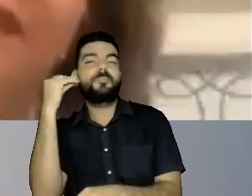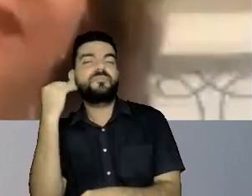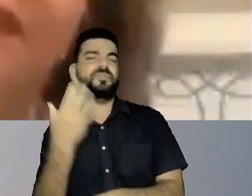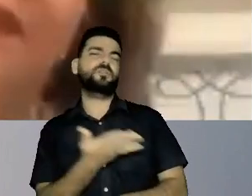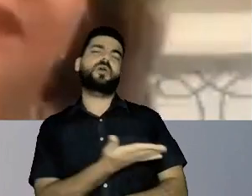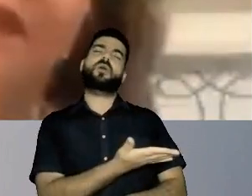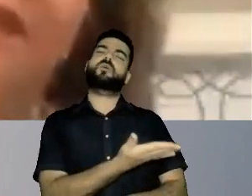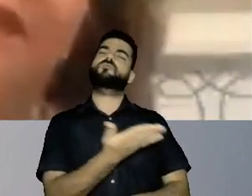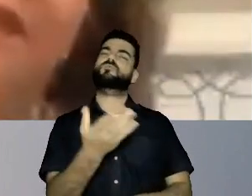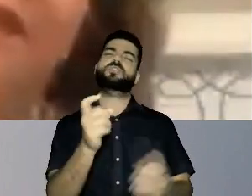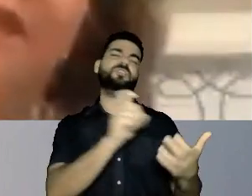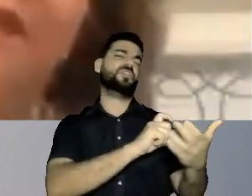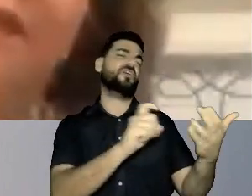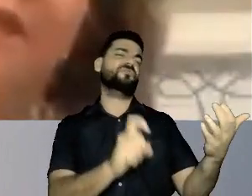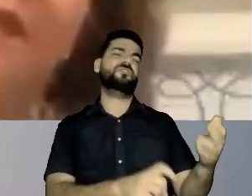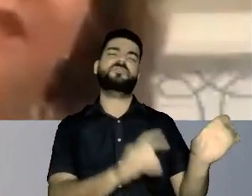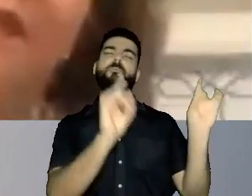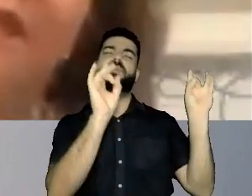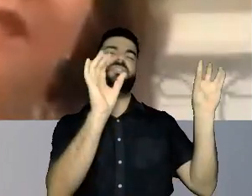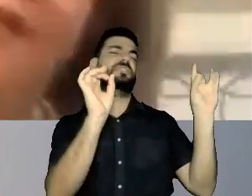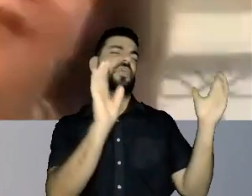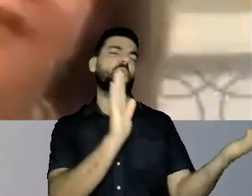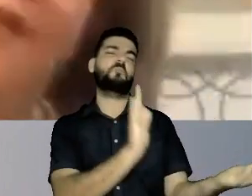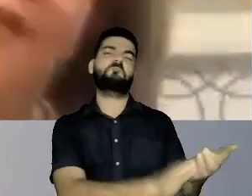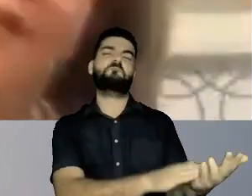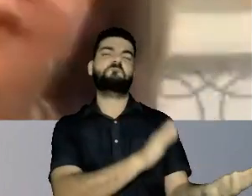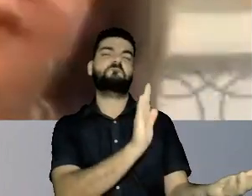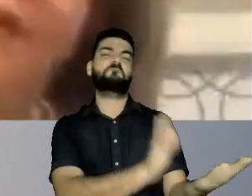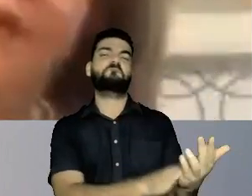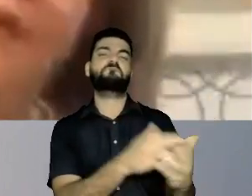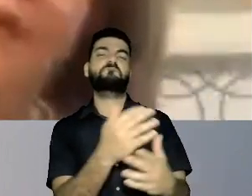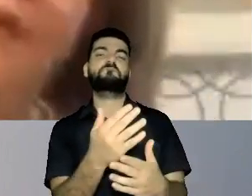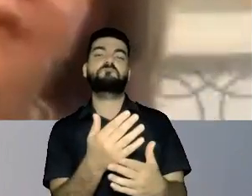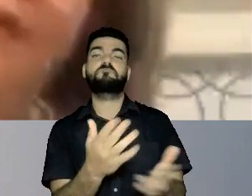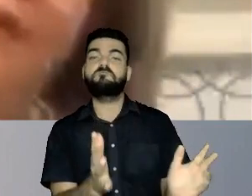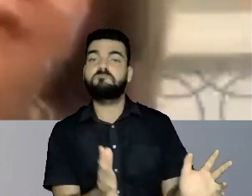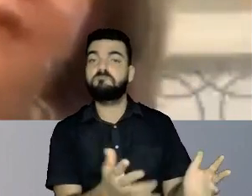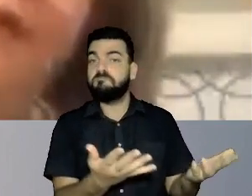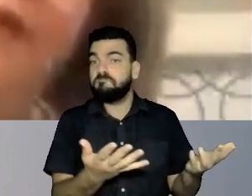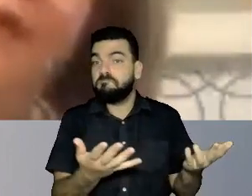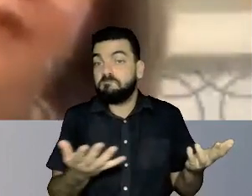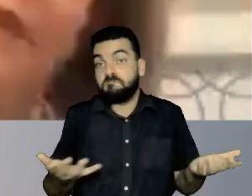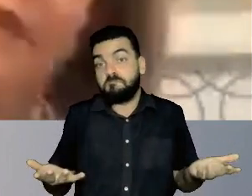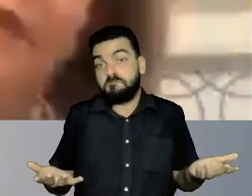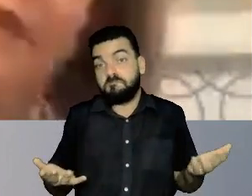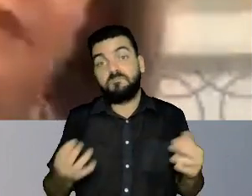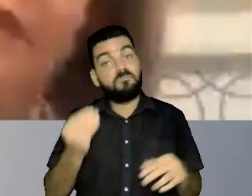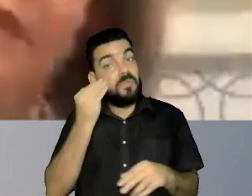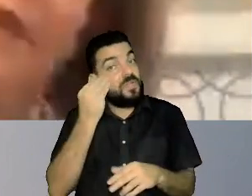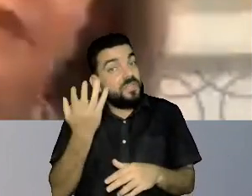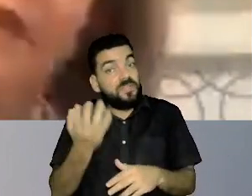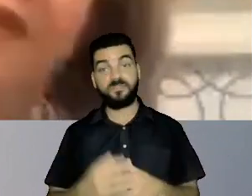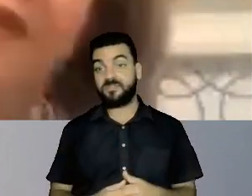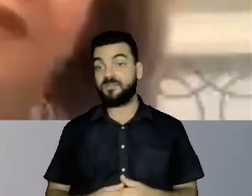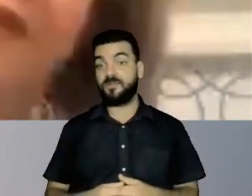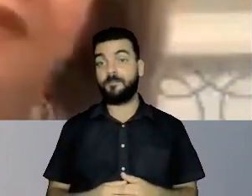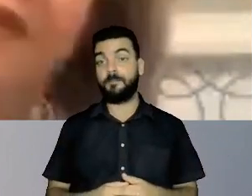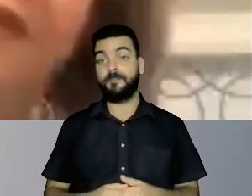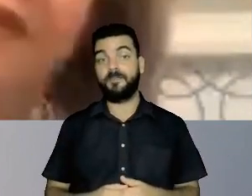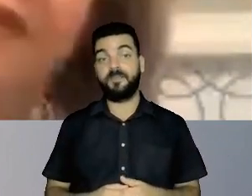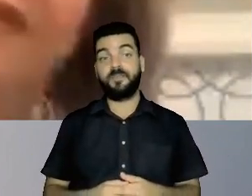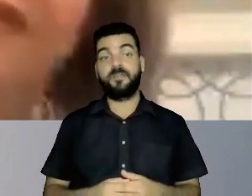subverte, e ele, de alguma maneira, questiona o próprio sistema, o sistema vai e acolhe,